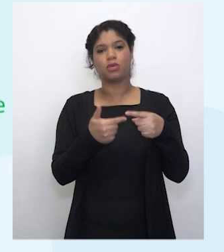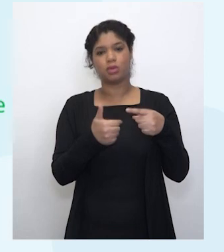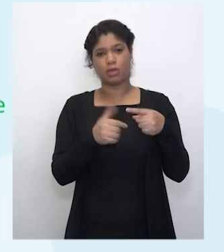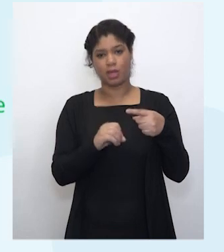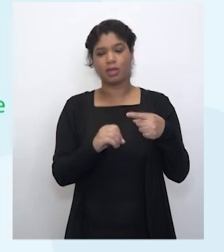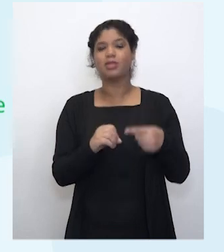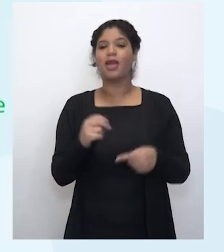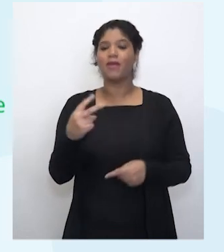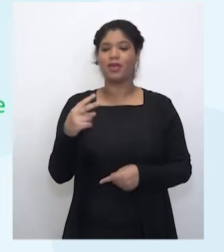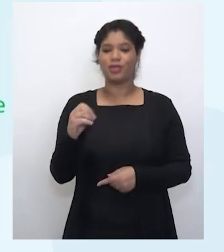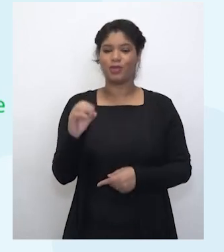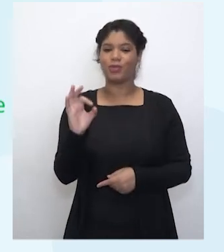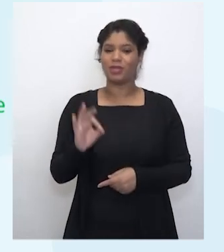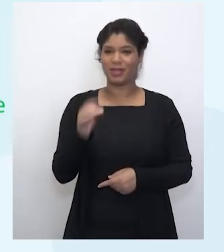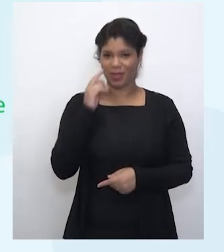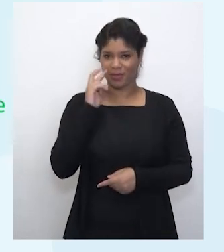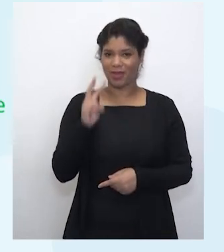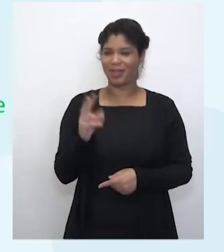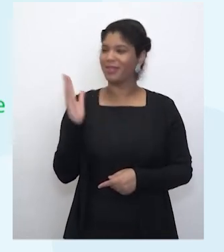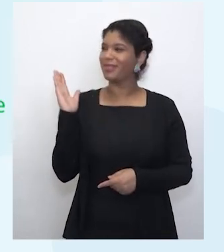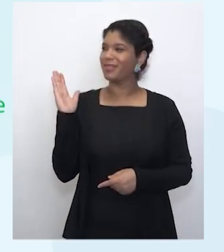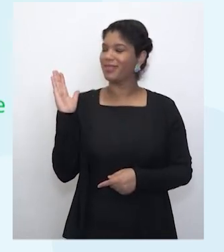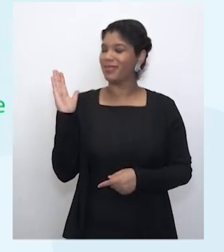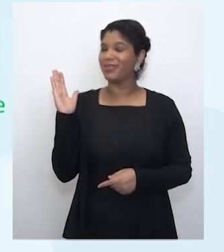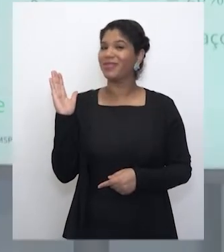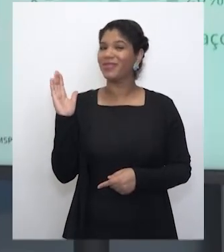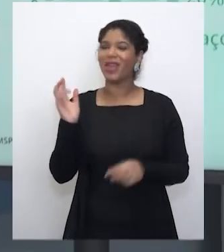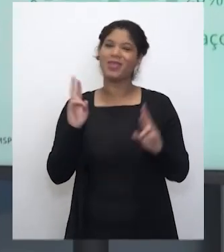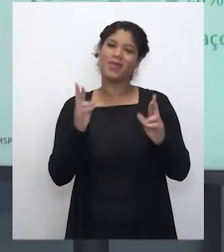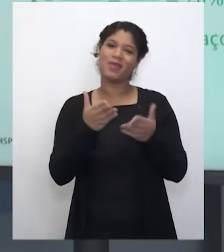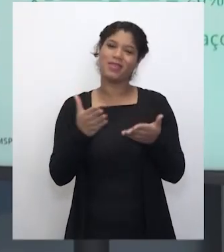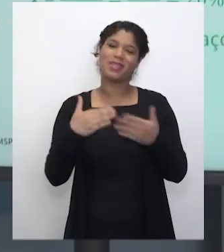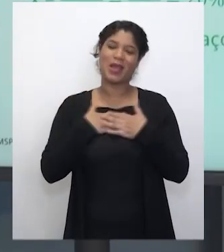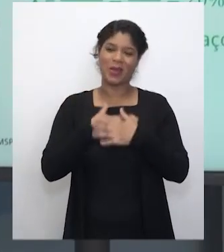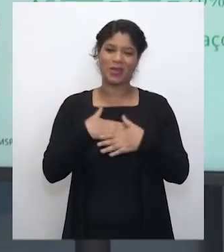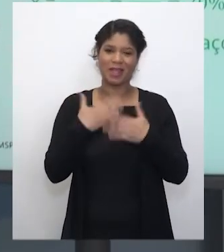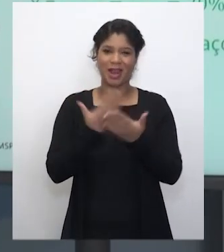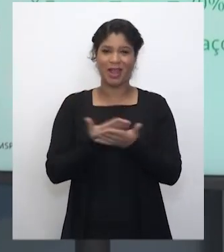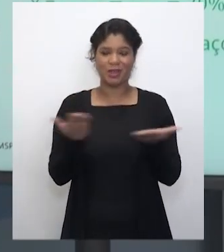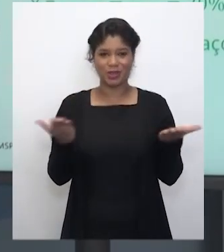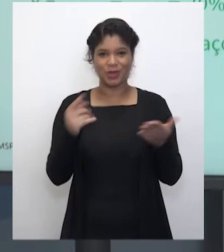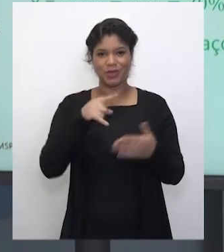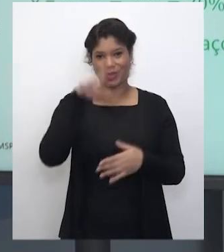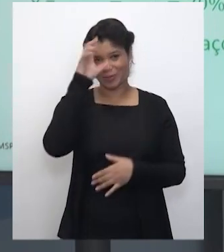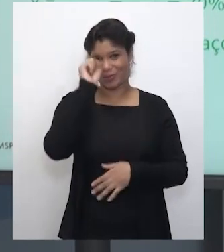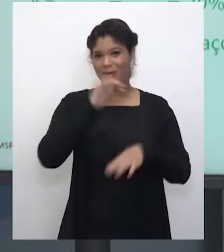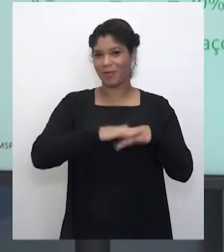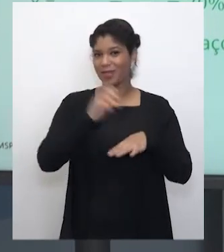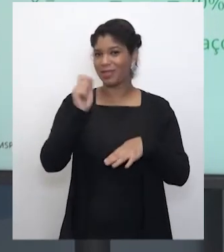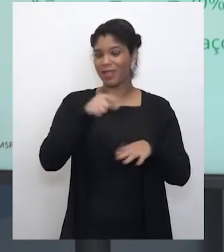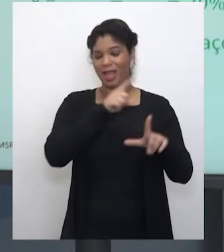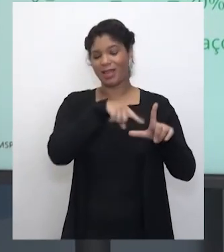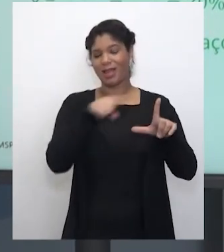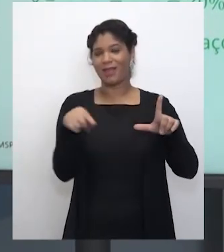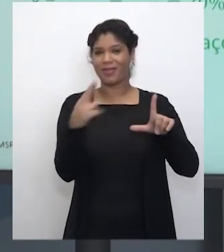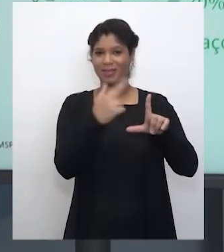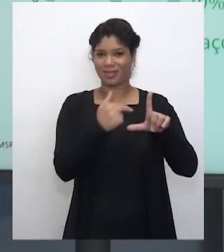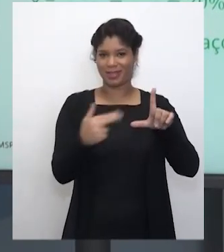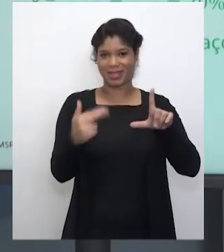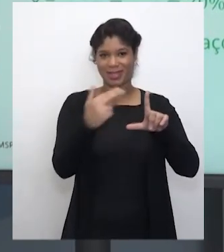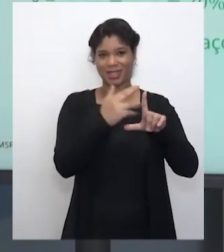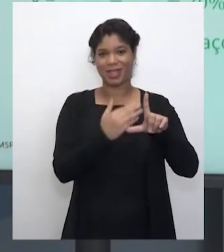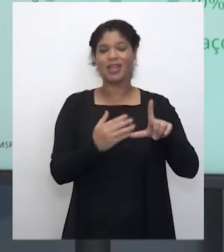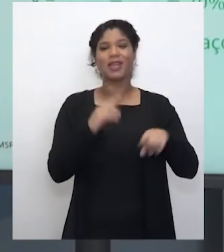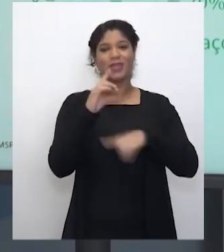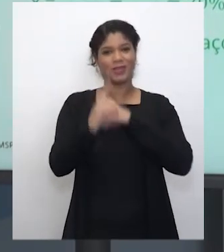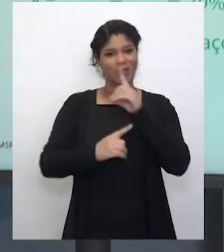aqui da atividade. E espero que vocês tenham gostado dessa aula e aprendido um pouquinho mais sobre gráficos pictóricos, porque a gente vai